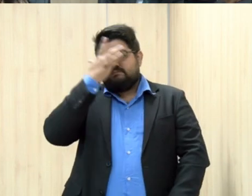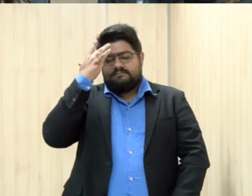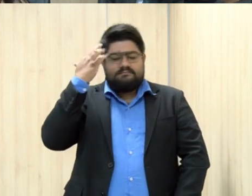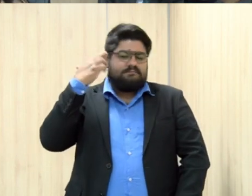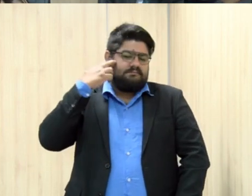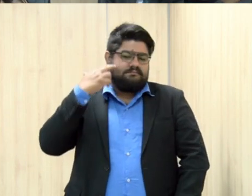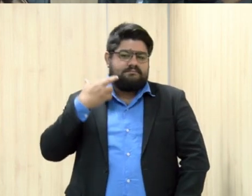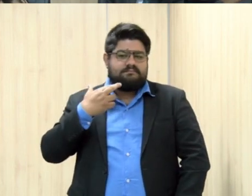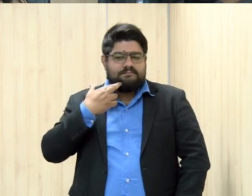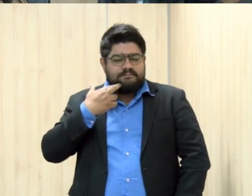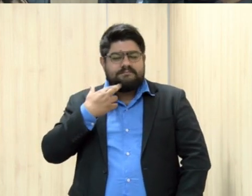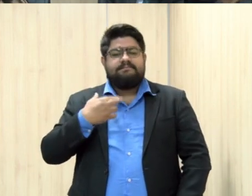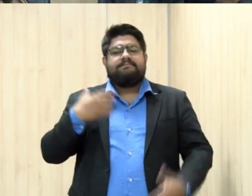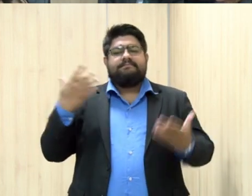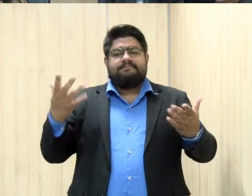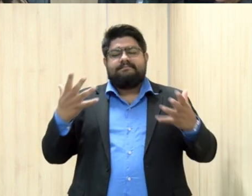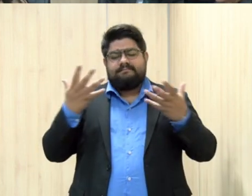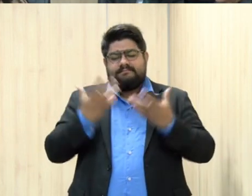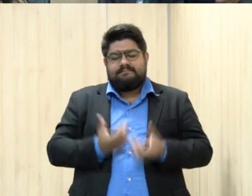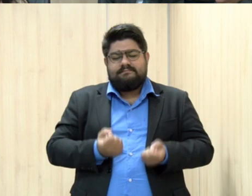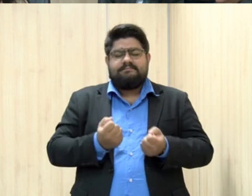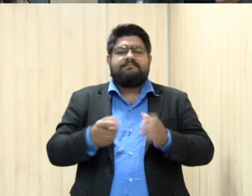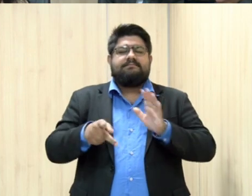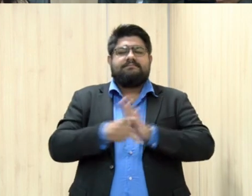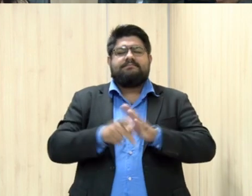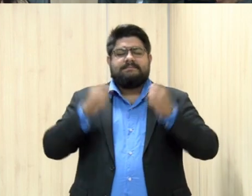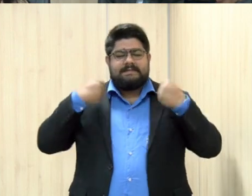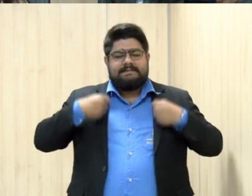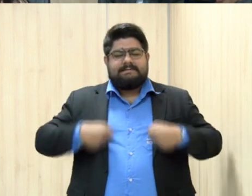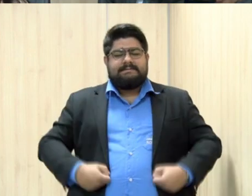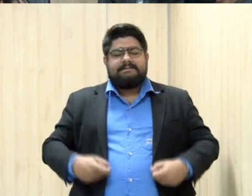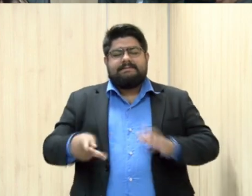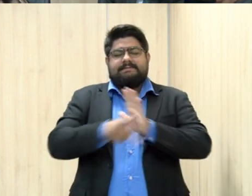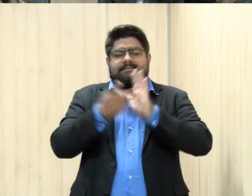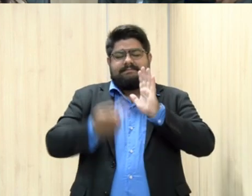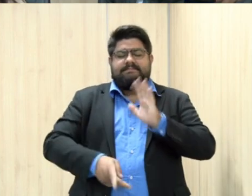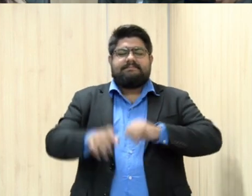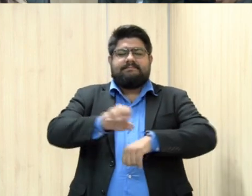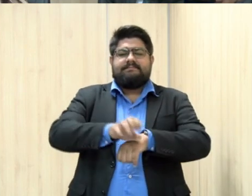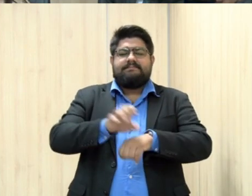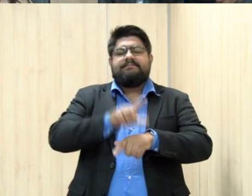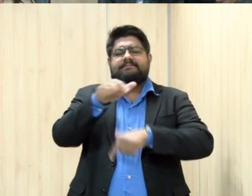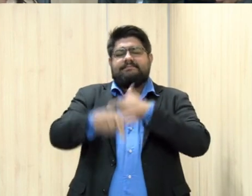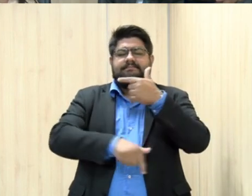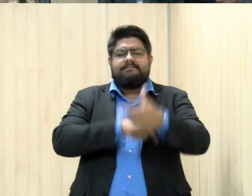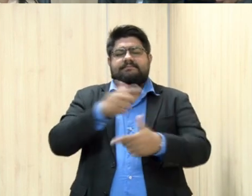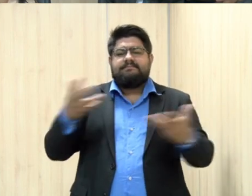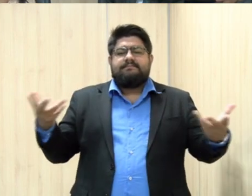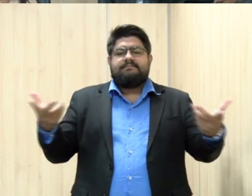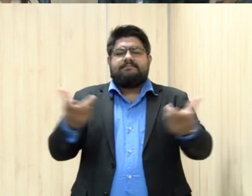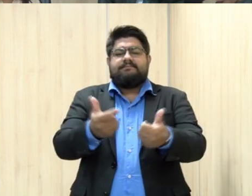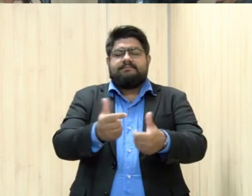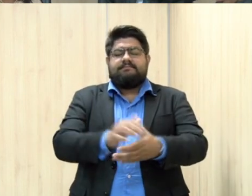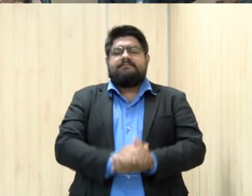rondonienses a vestir a camisa do nosso estado se dedicar e fazer um trabalho de excelência